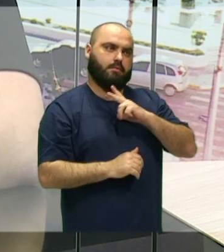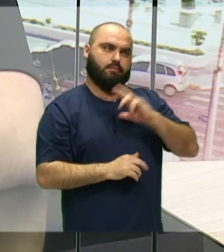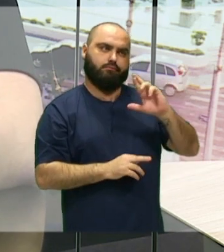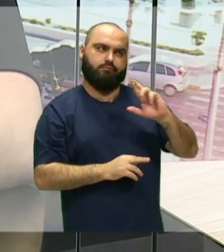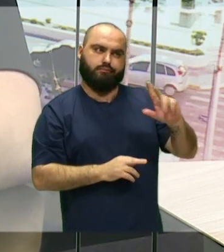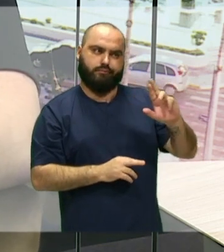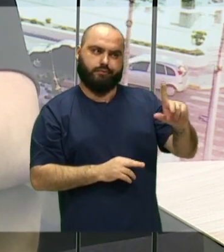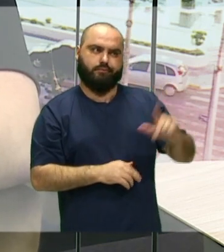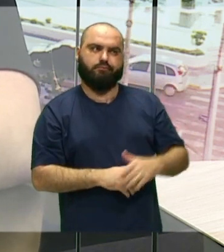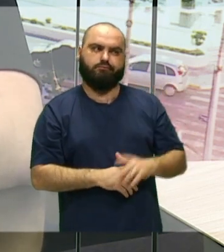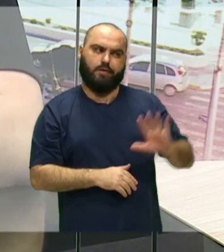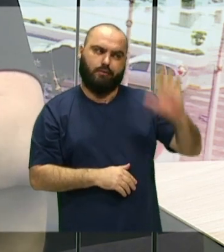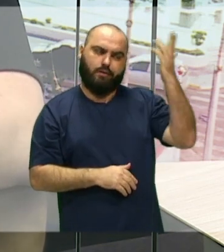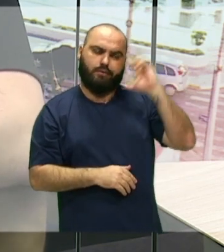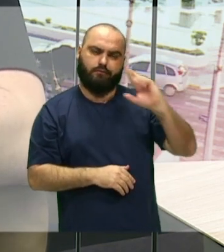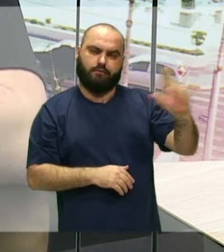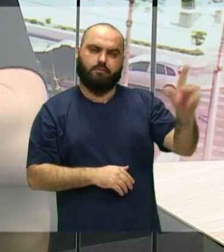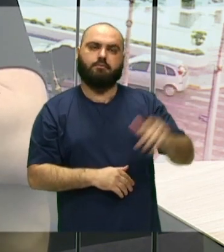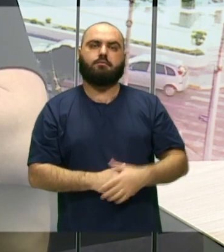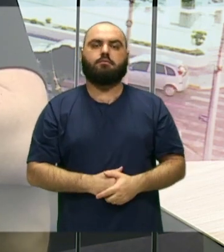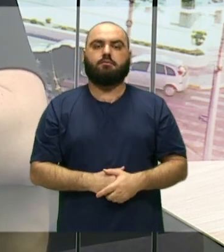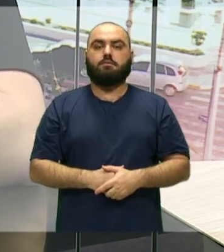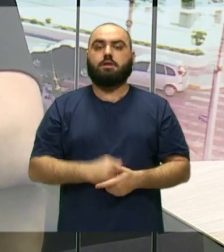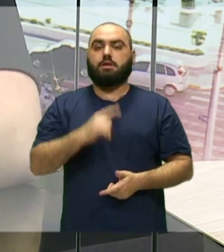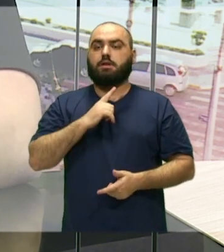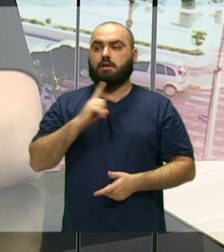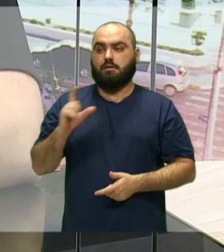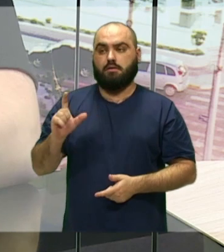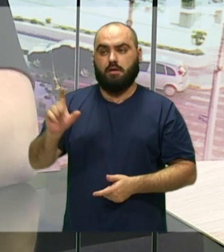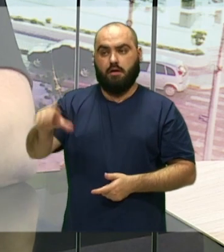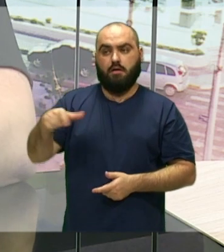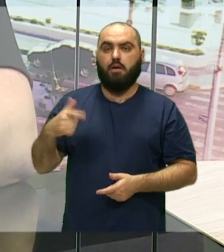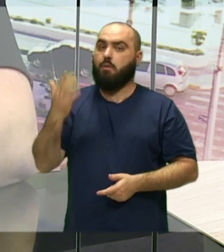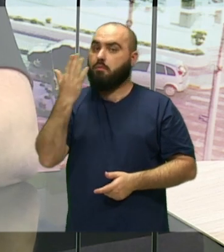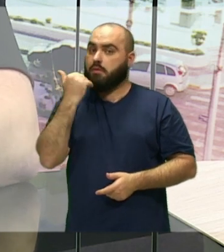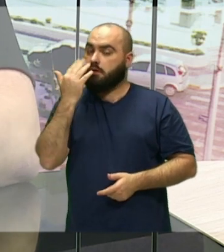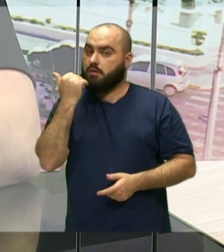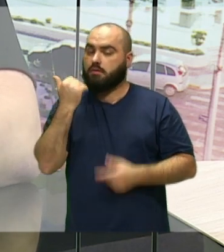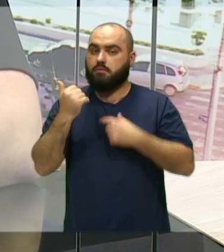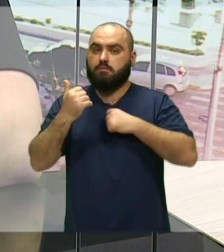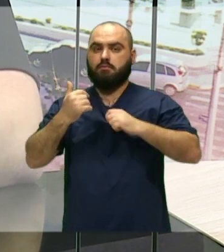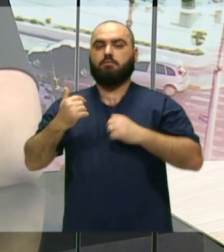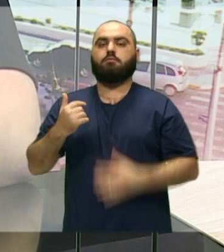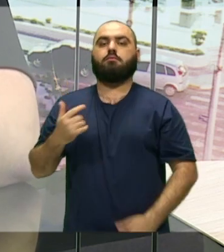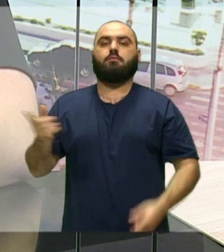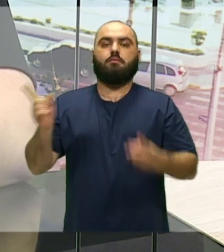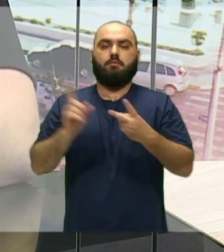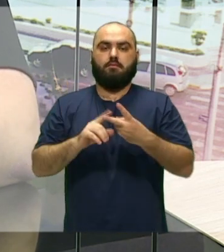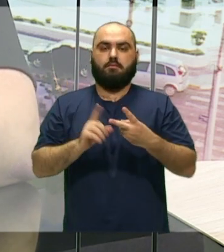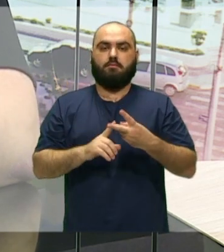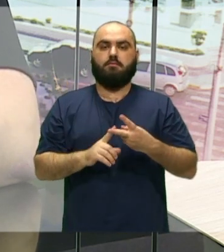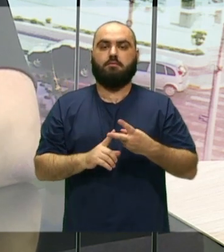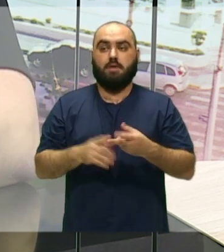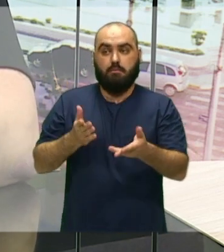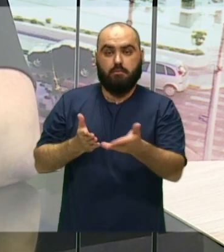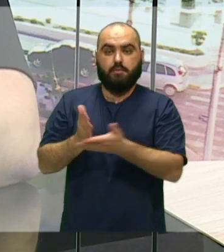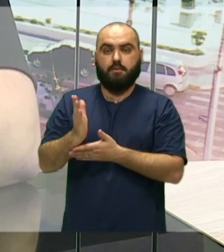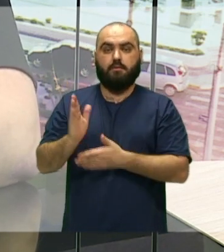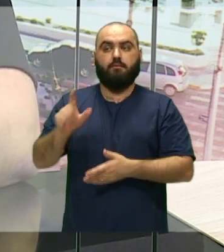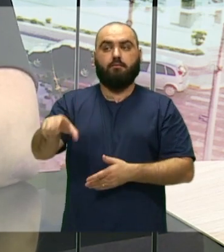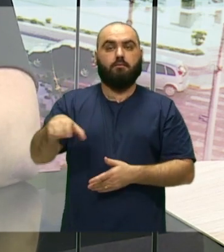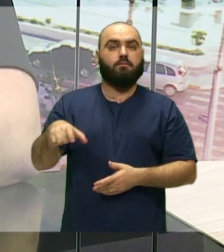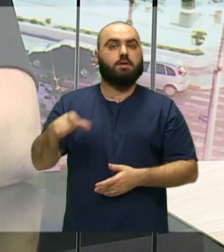e de se acontecer a gente tem Vale Alimentação e mais recentemente também foi aprovado o vale